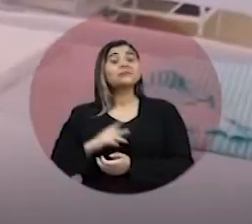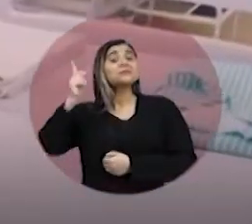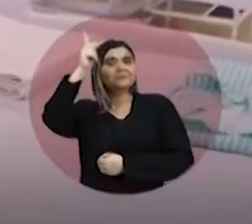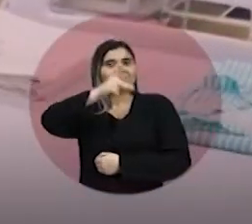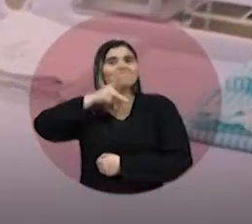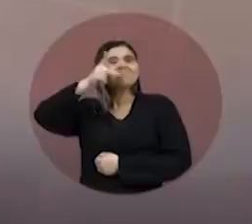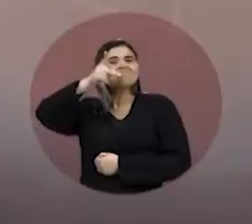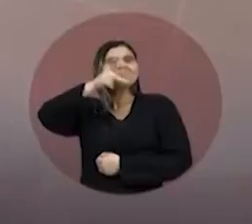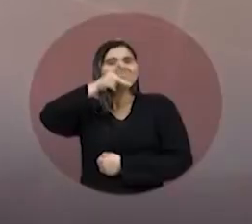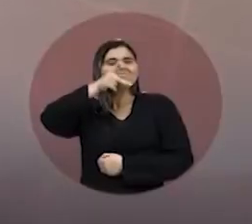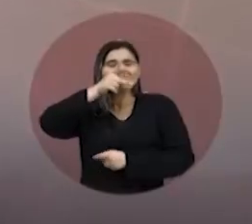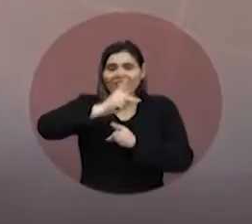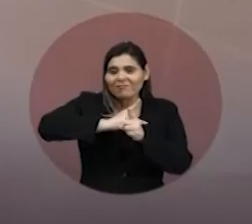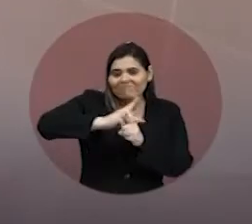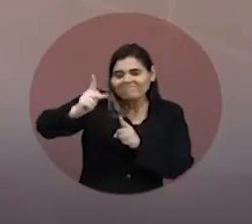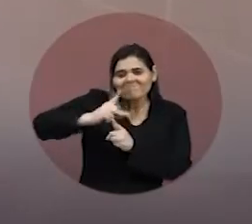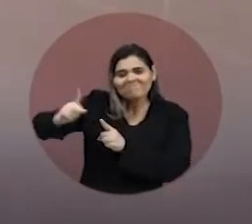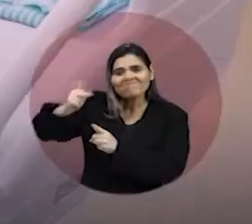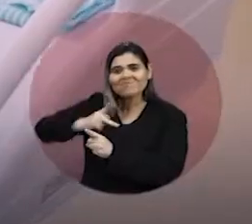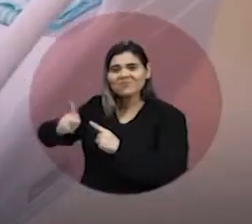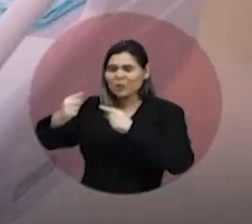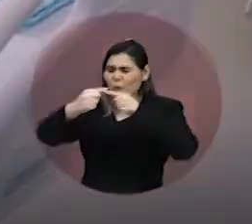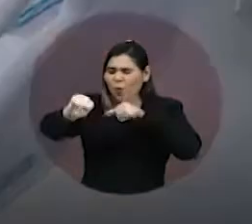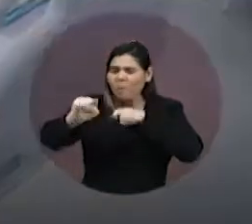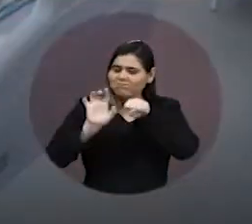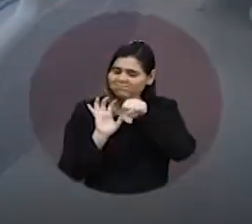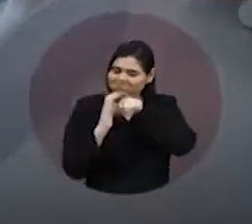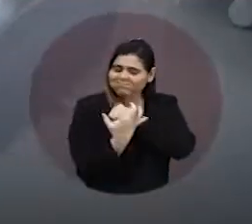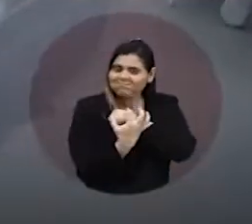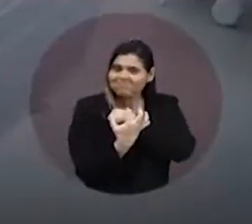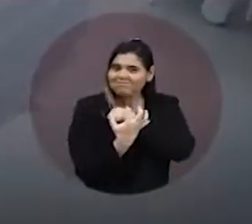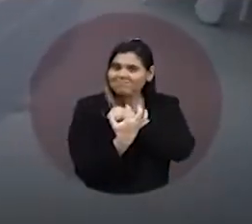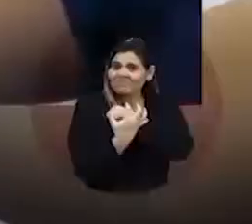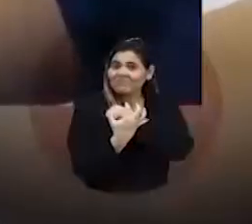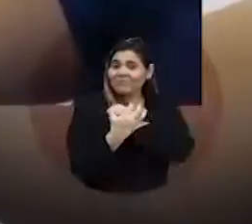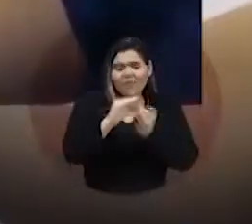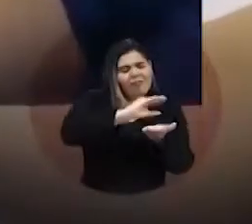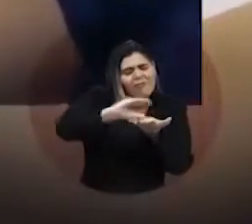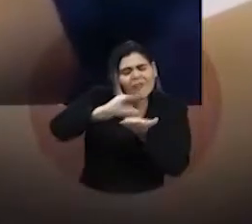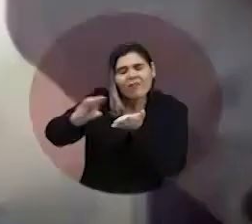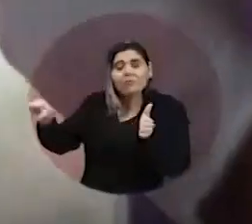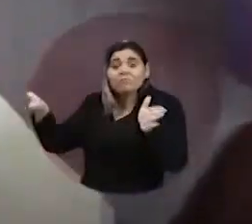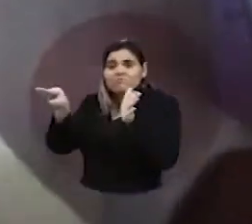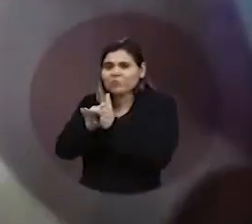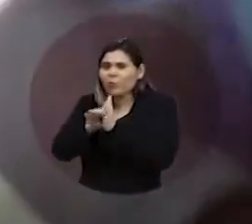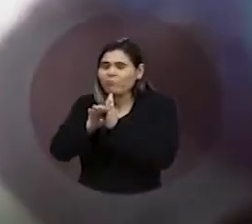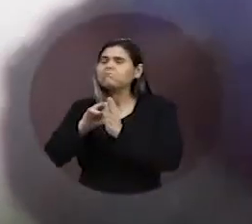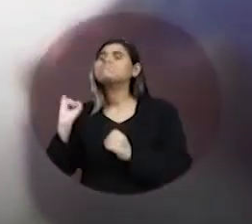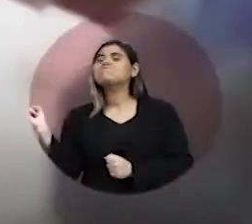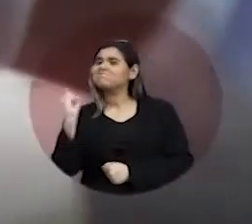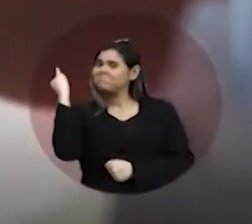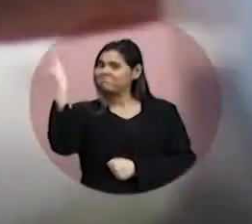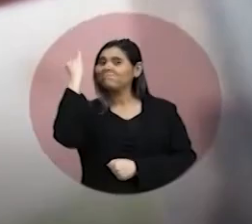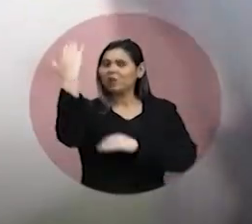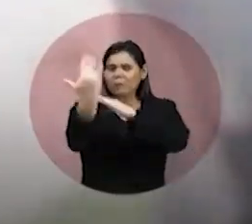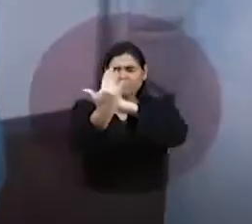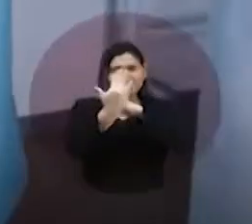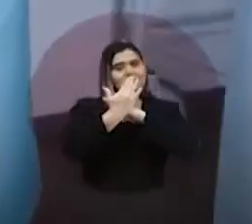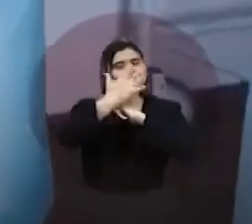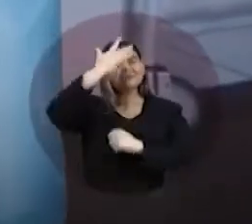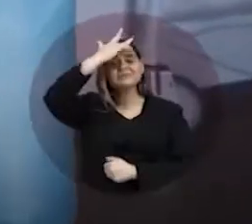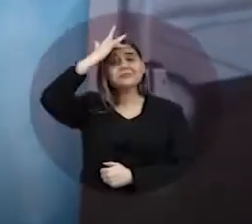A Paraíba segue vencendo no combate à pandemia. As ações e investimentos foram fundamentais para proteger a nossa